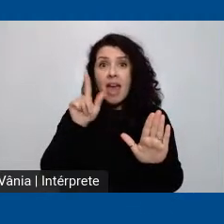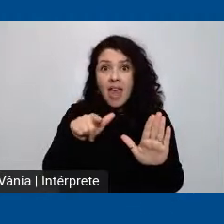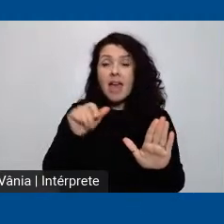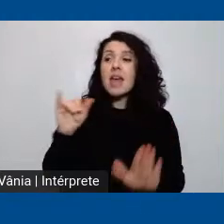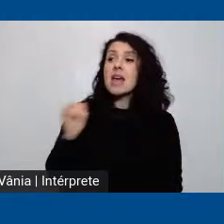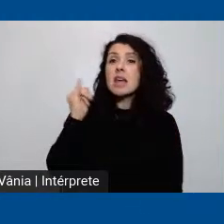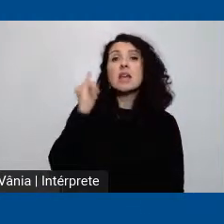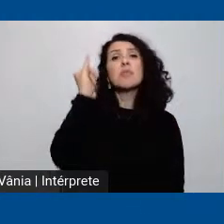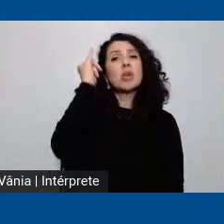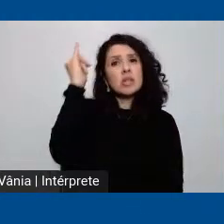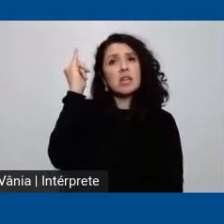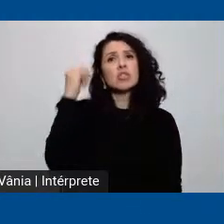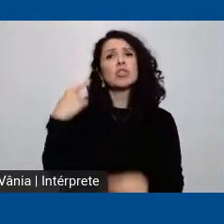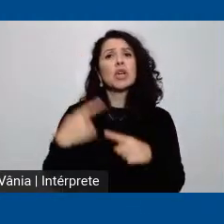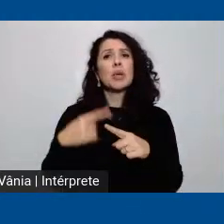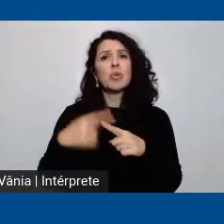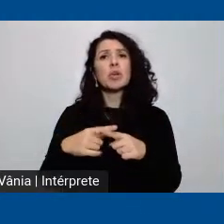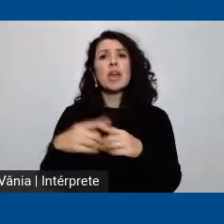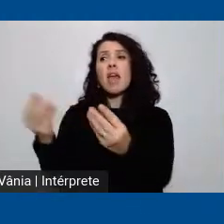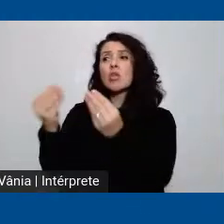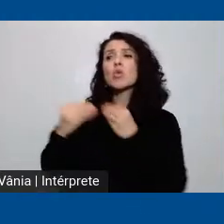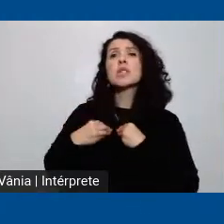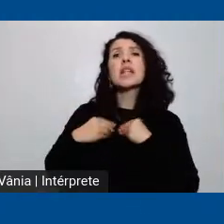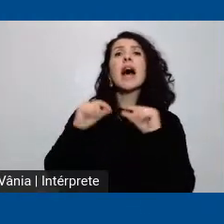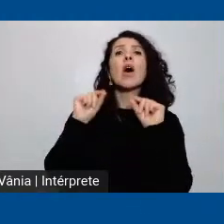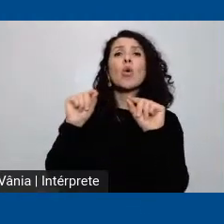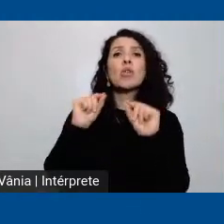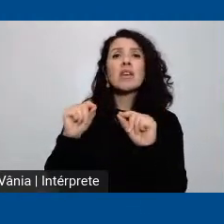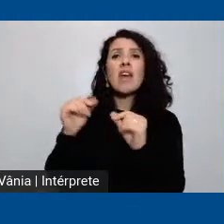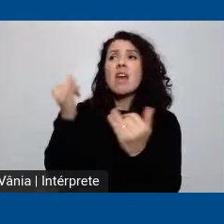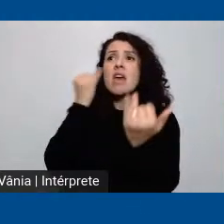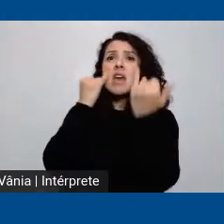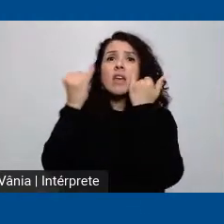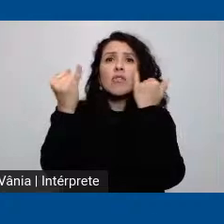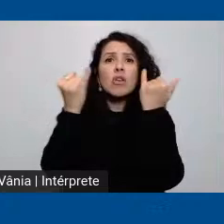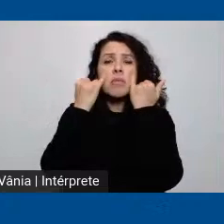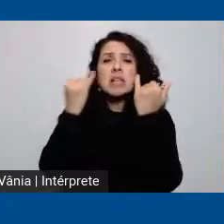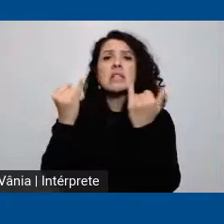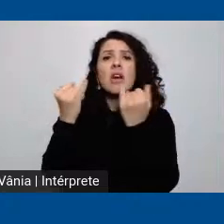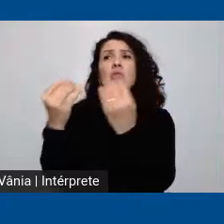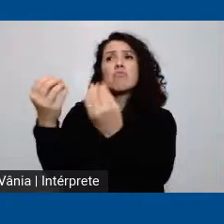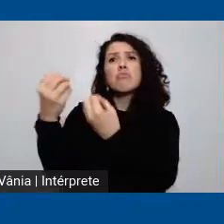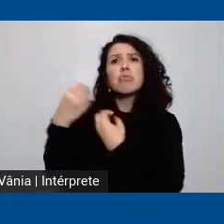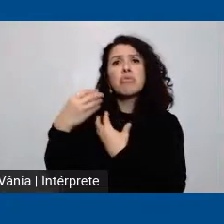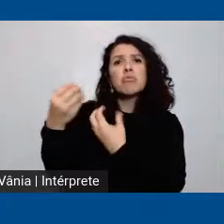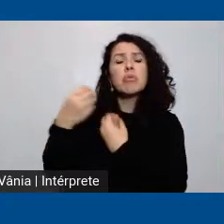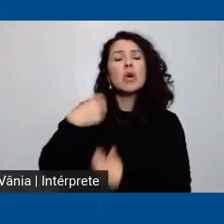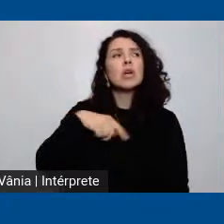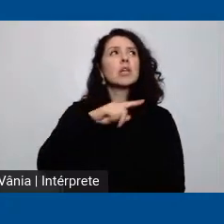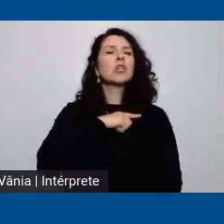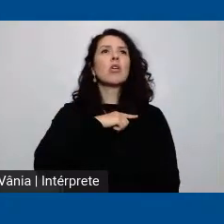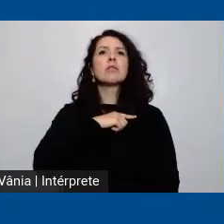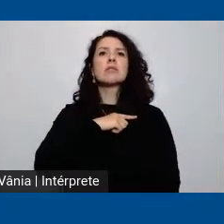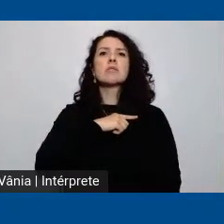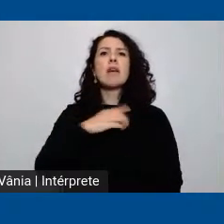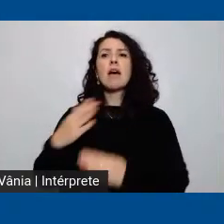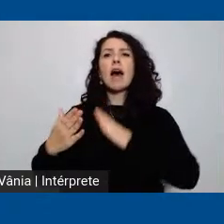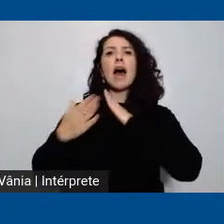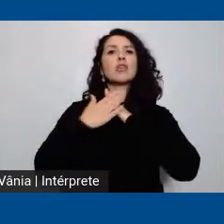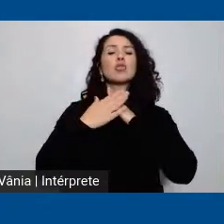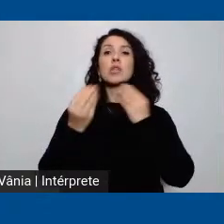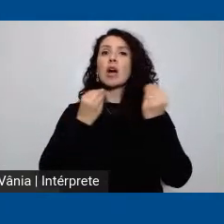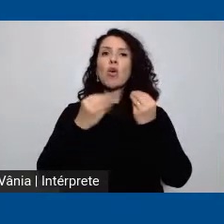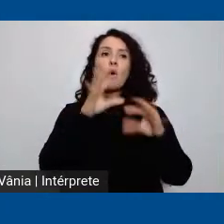porque ela vai nos dar muitas informações que vão subsidiar a curadoria